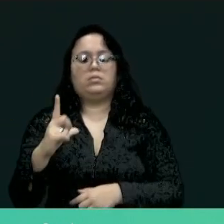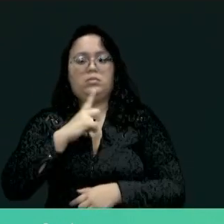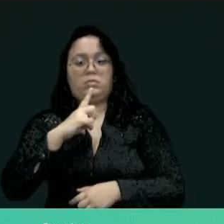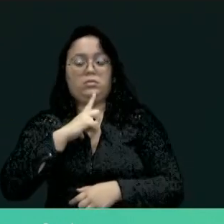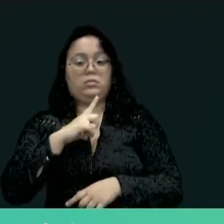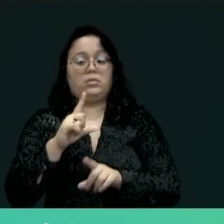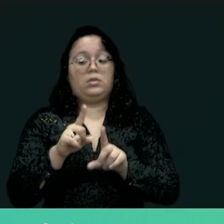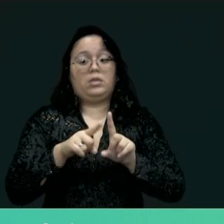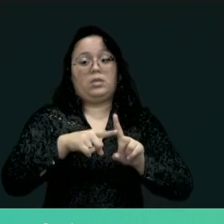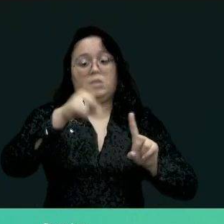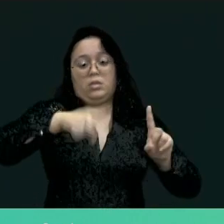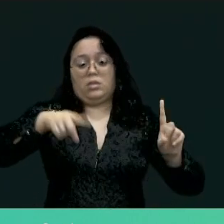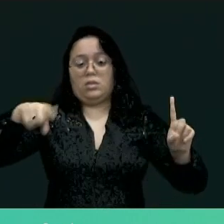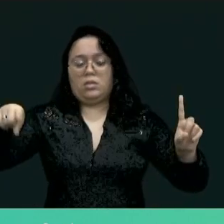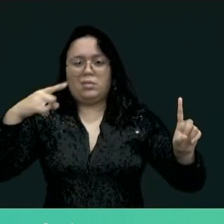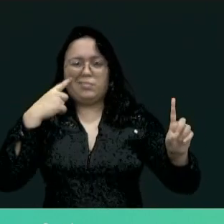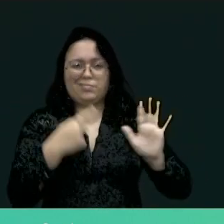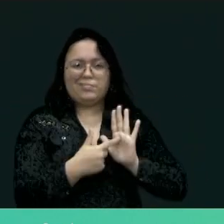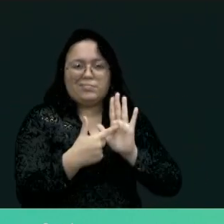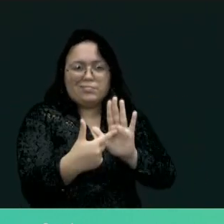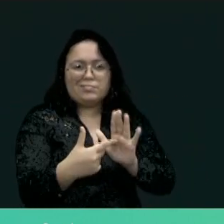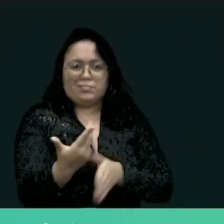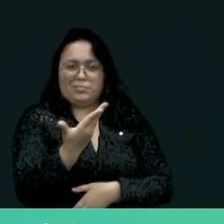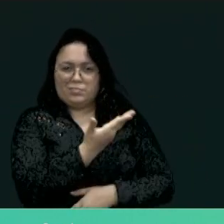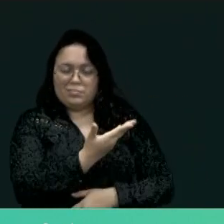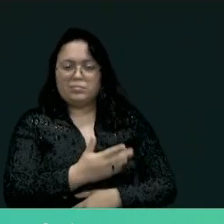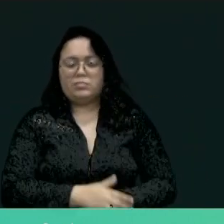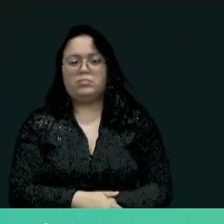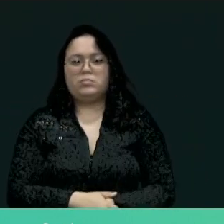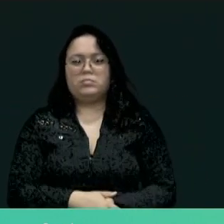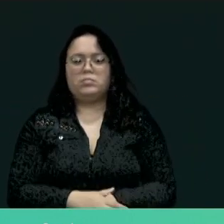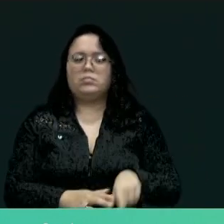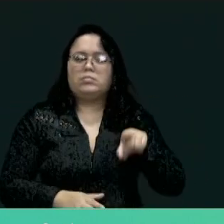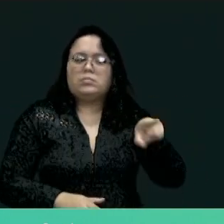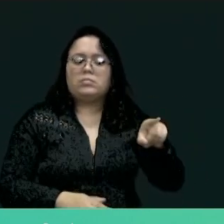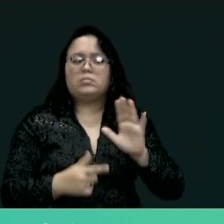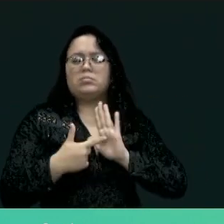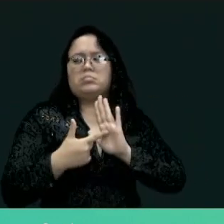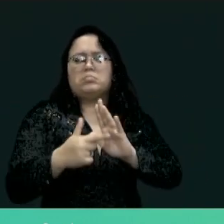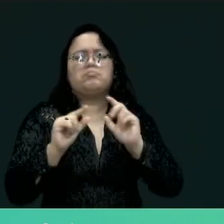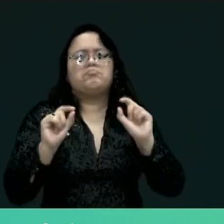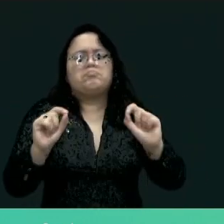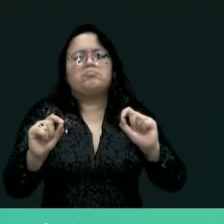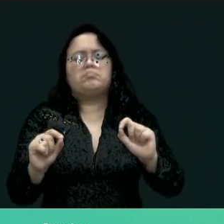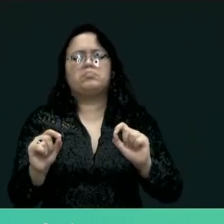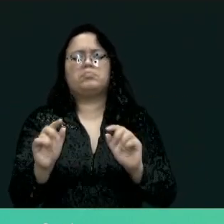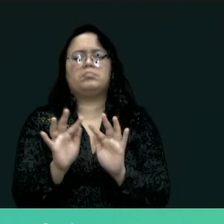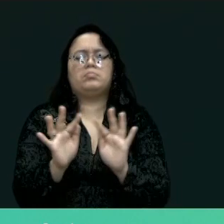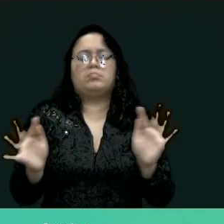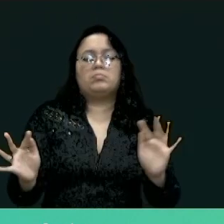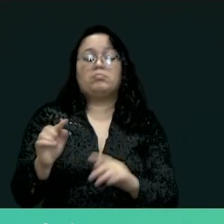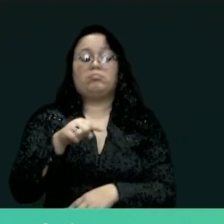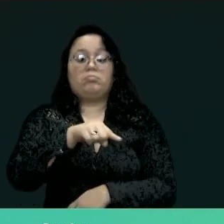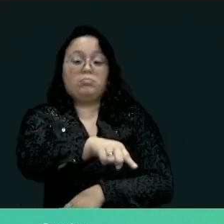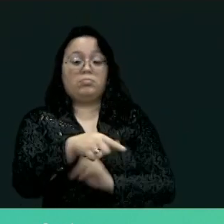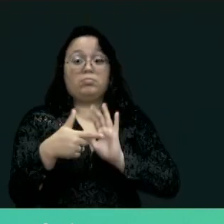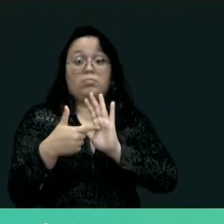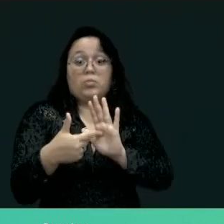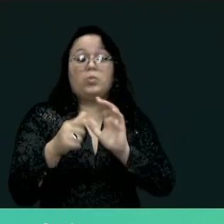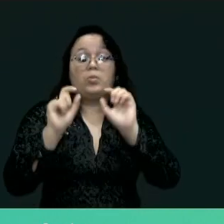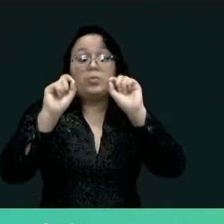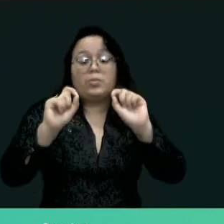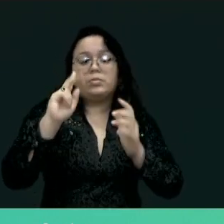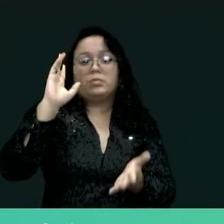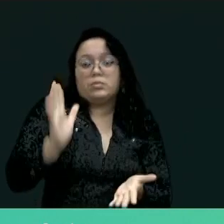Este gráfico que eu mostro aqui, ele é um gráfico que apresenta apenas aquilo que já está contratado